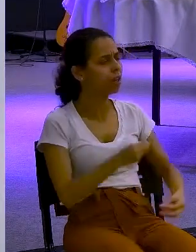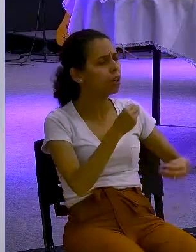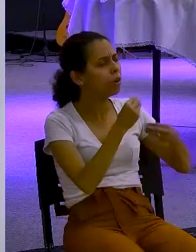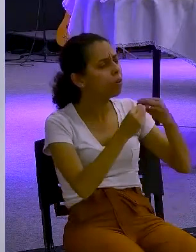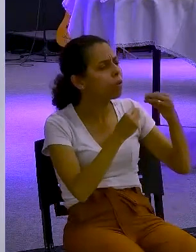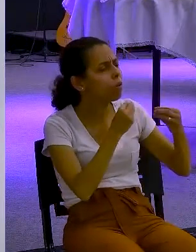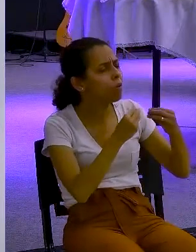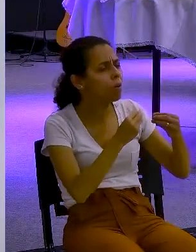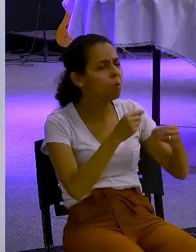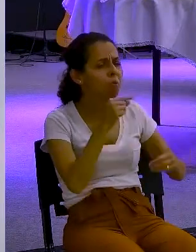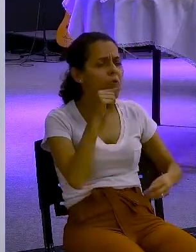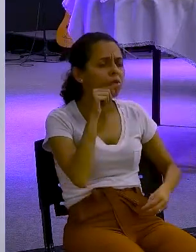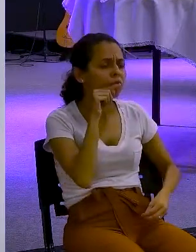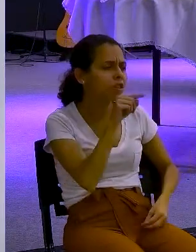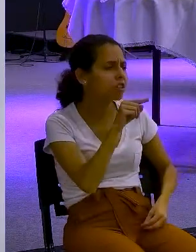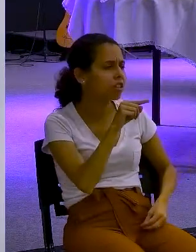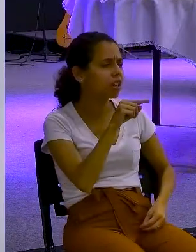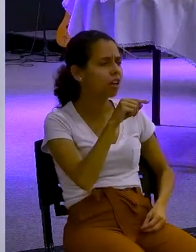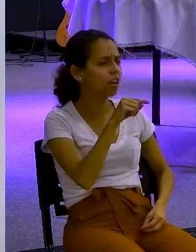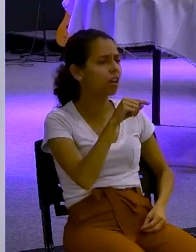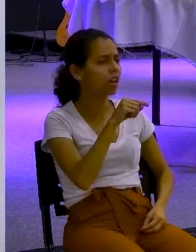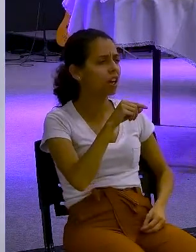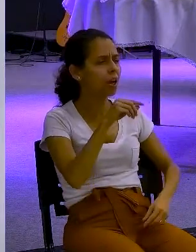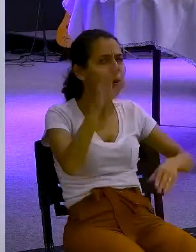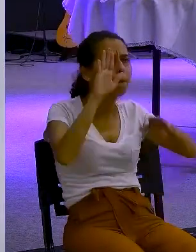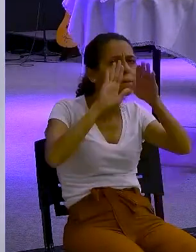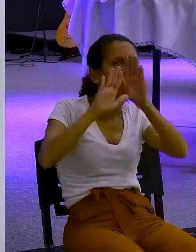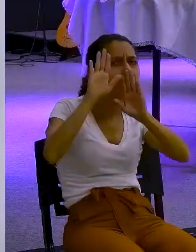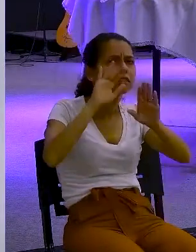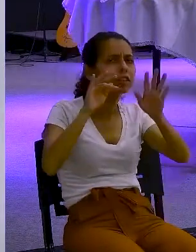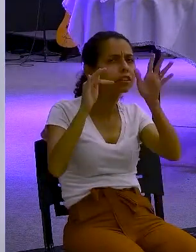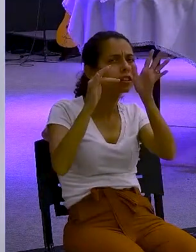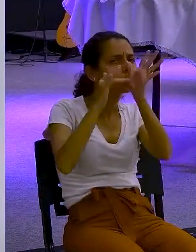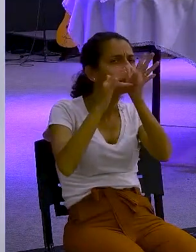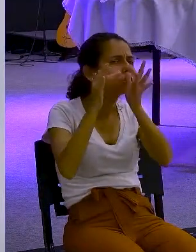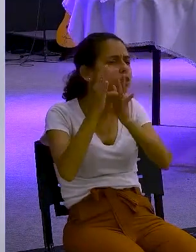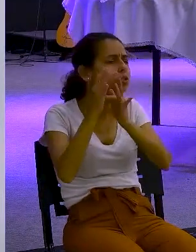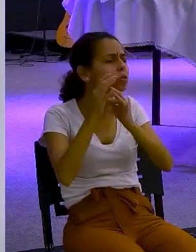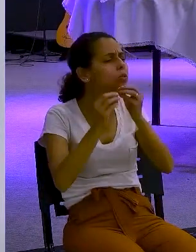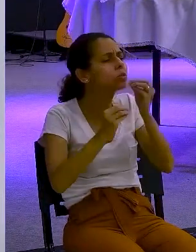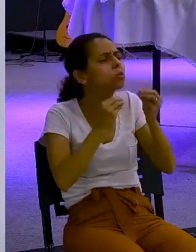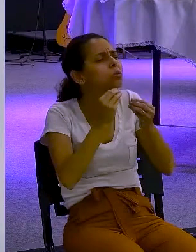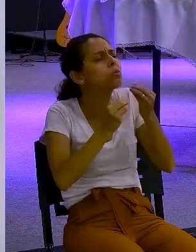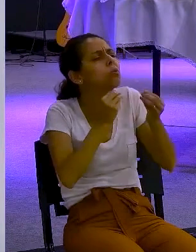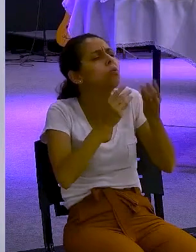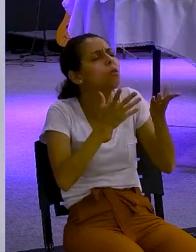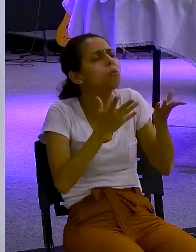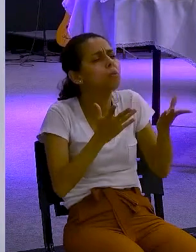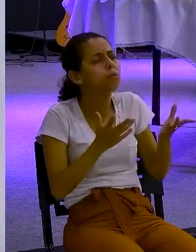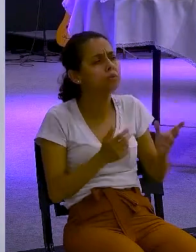com a presença de Jesus neste momento? Porque Ele pode estar agora ao seu lado, apenas